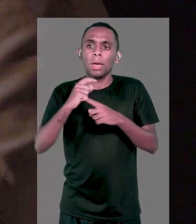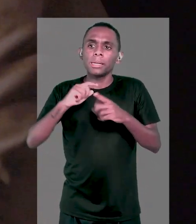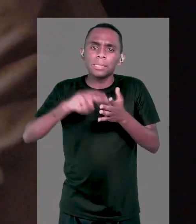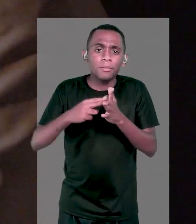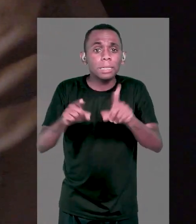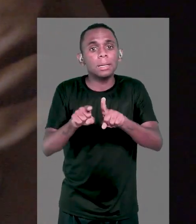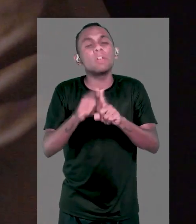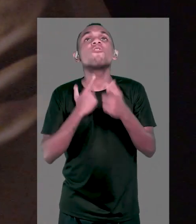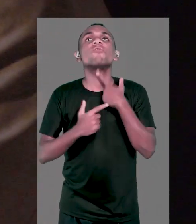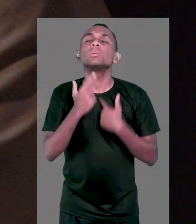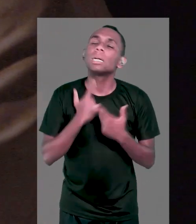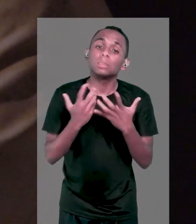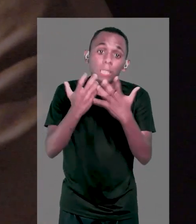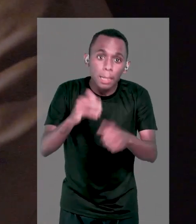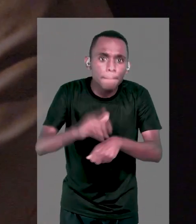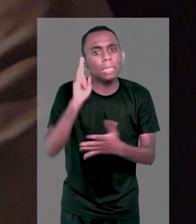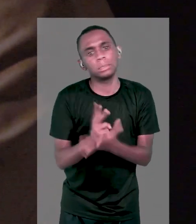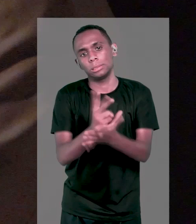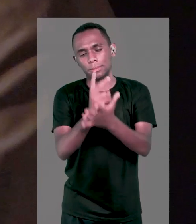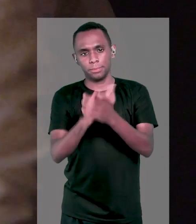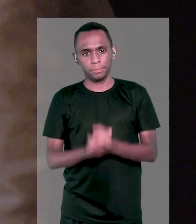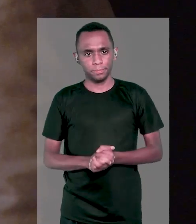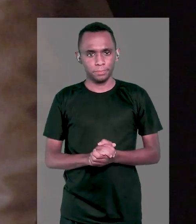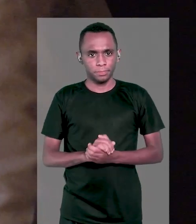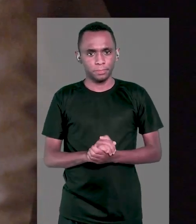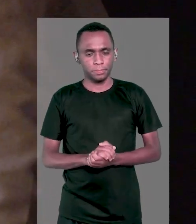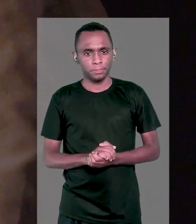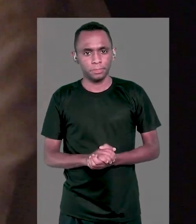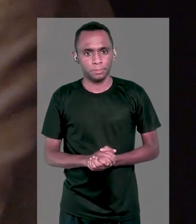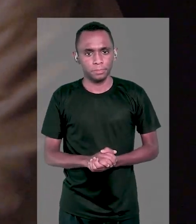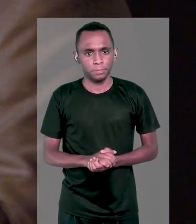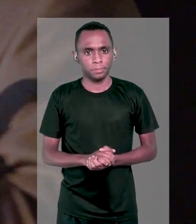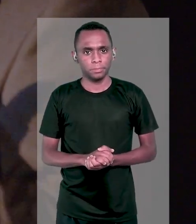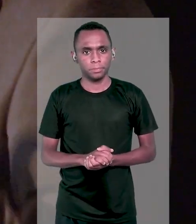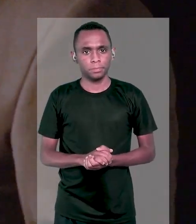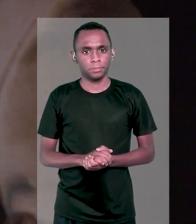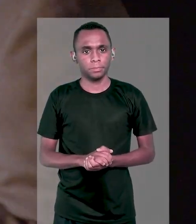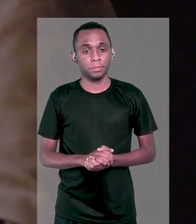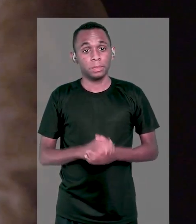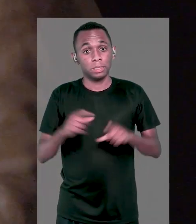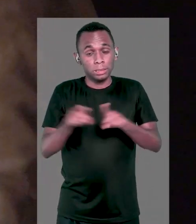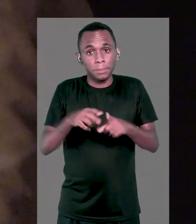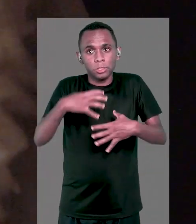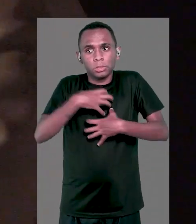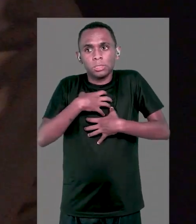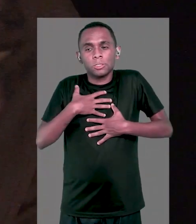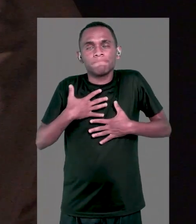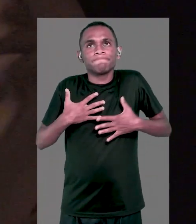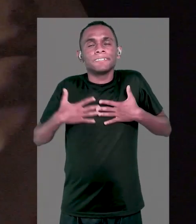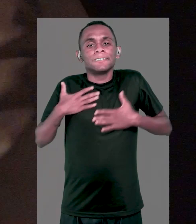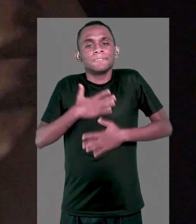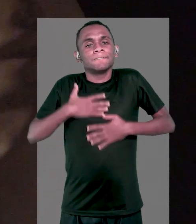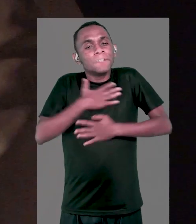como um instrumento para melhor conhecermos a nós mesmos essa possibilidade de nos conhecer e de